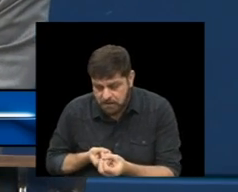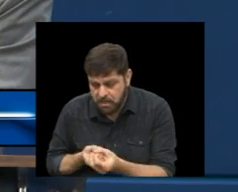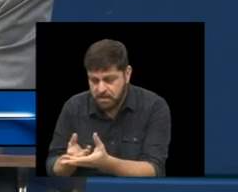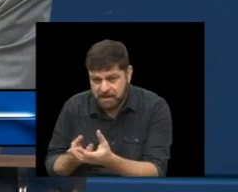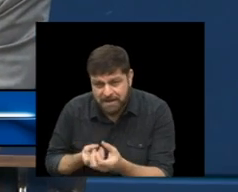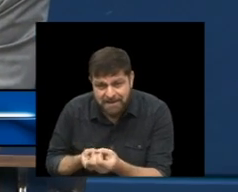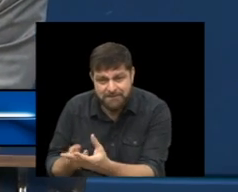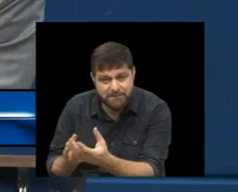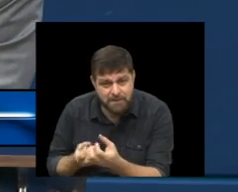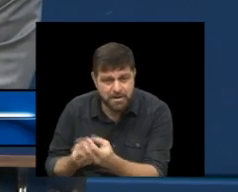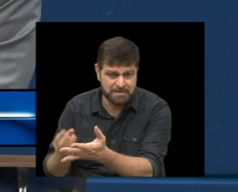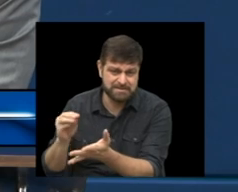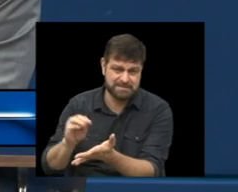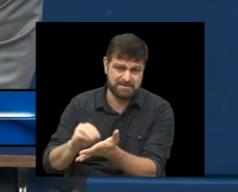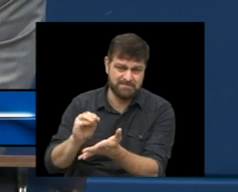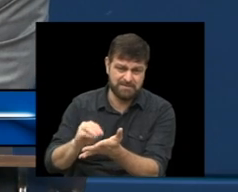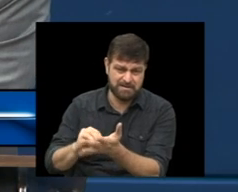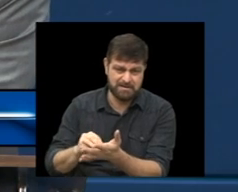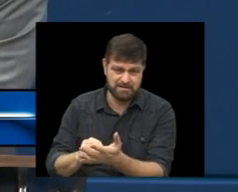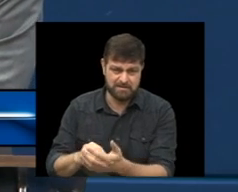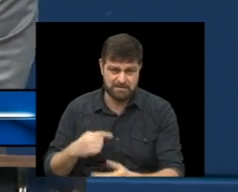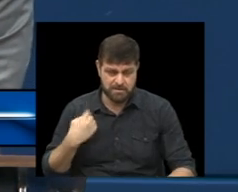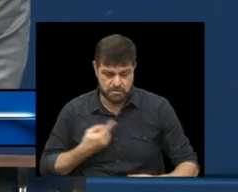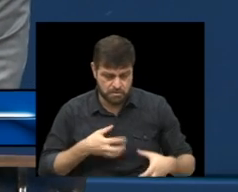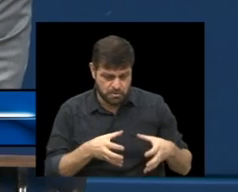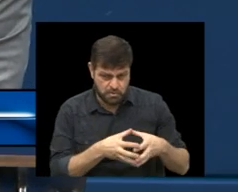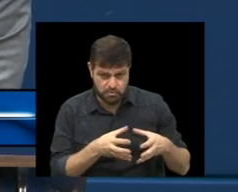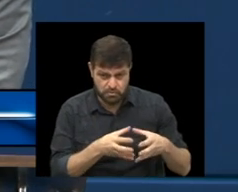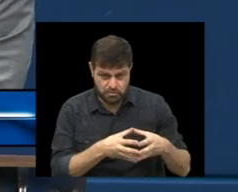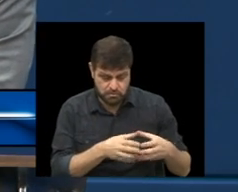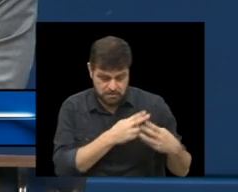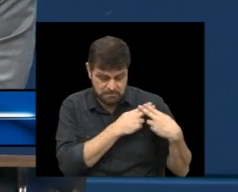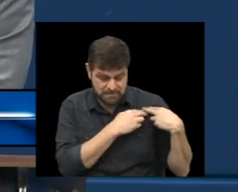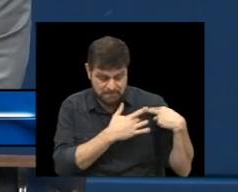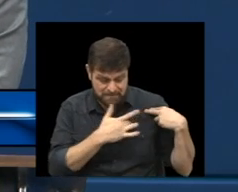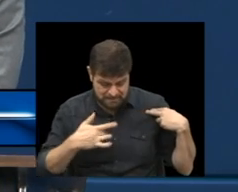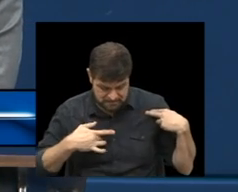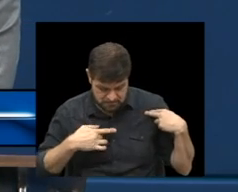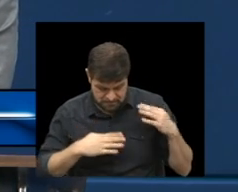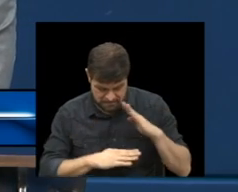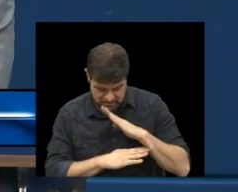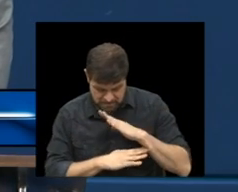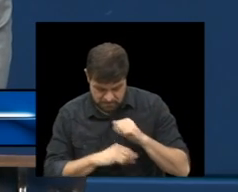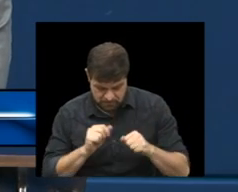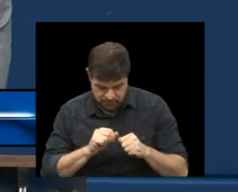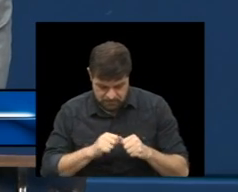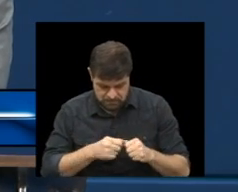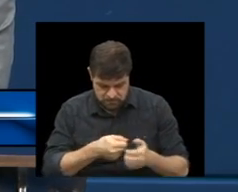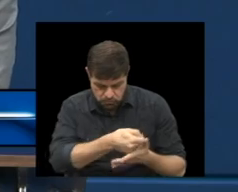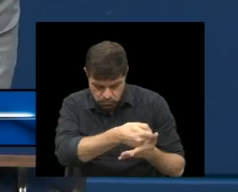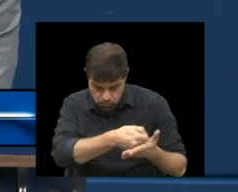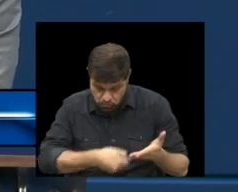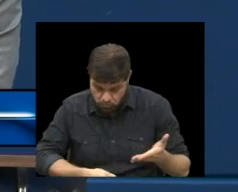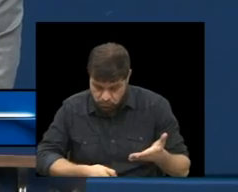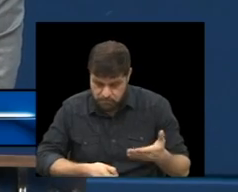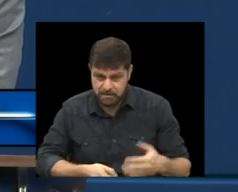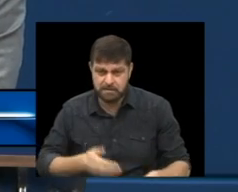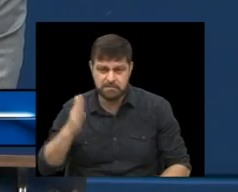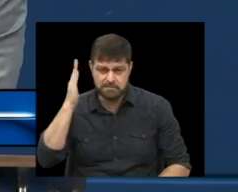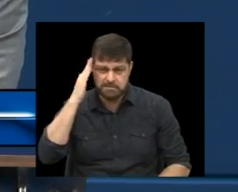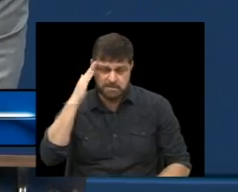informação. Talvez a própria comissão aqui de saúde fazer um comunicado institucional. Eu sei que a